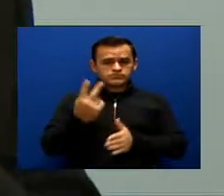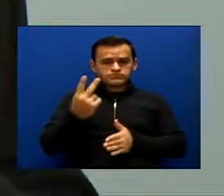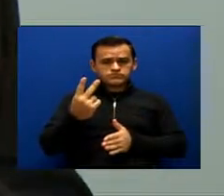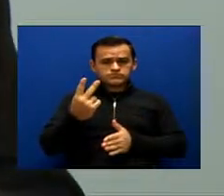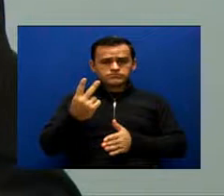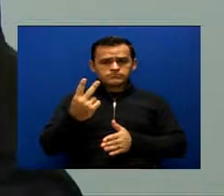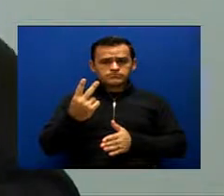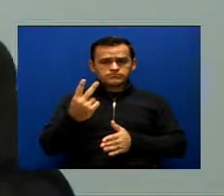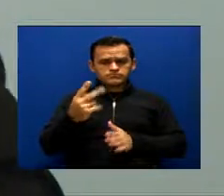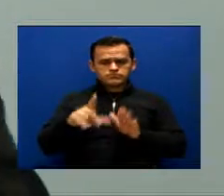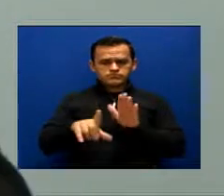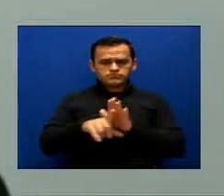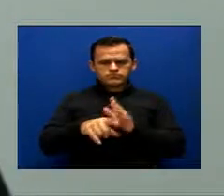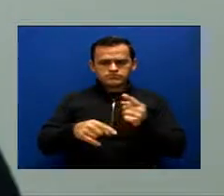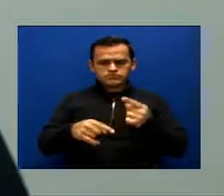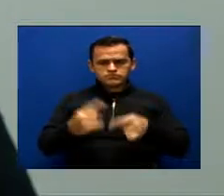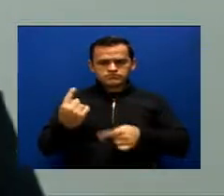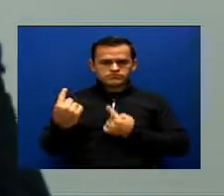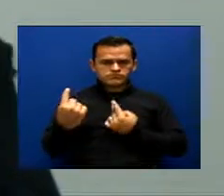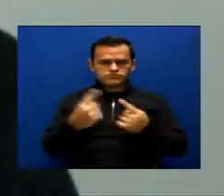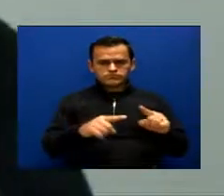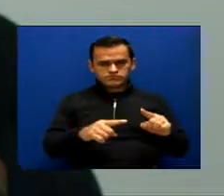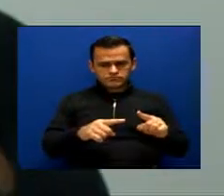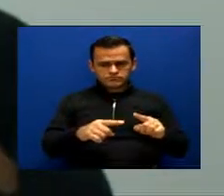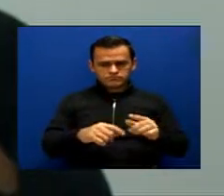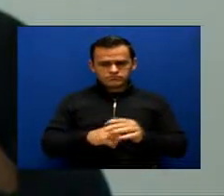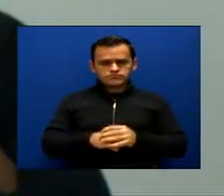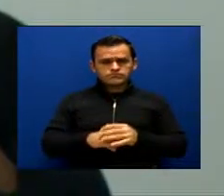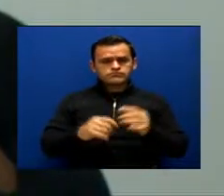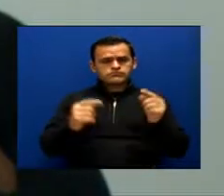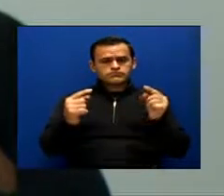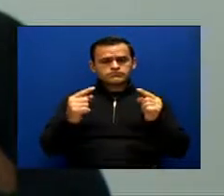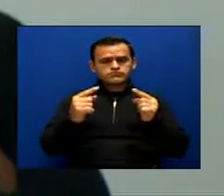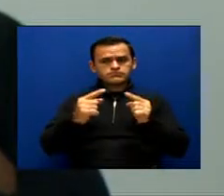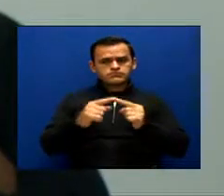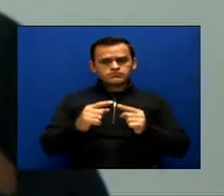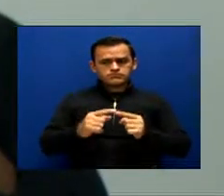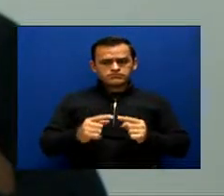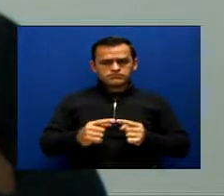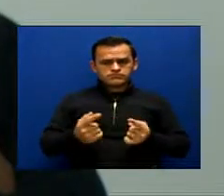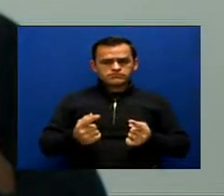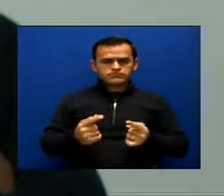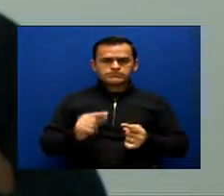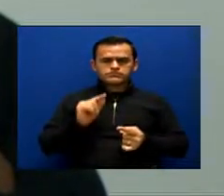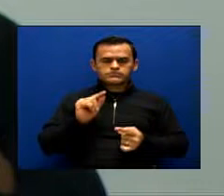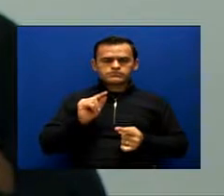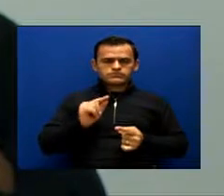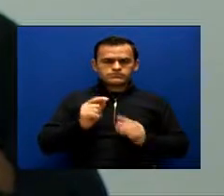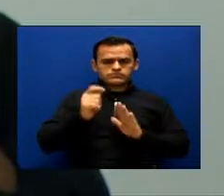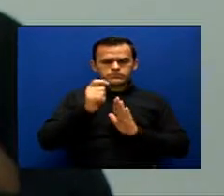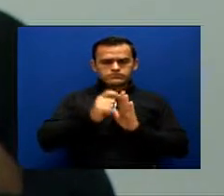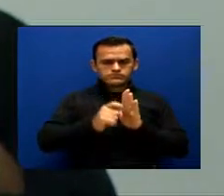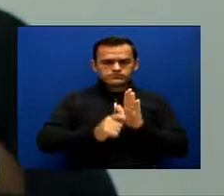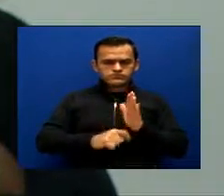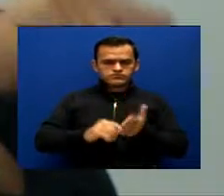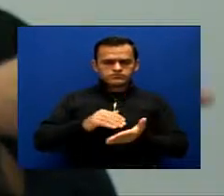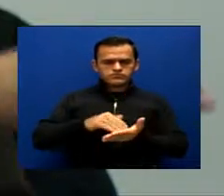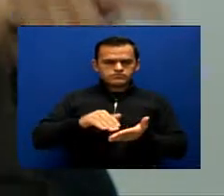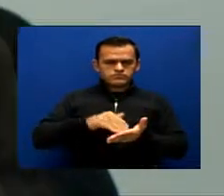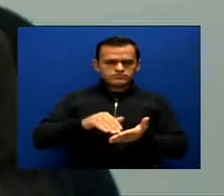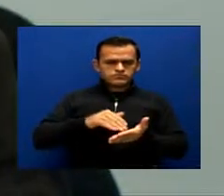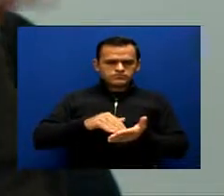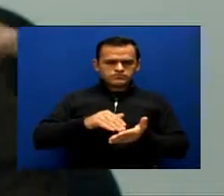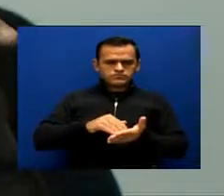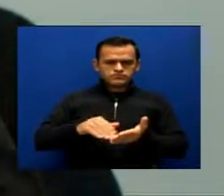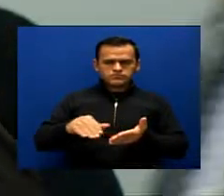a inconstitucionalidade este ano, baseado em declaração por escrita que o secretário da